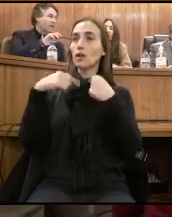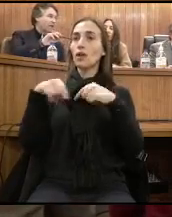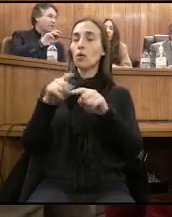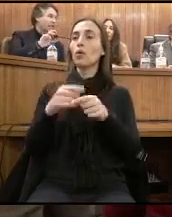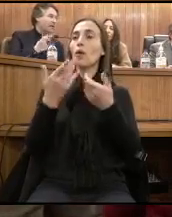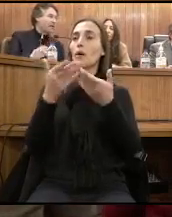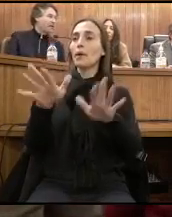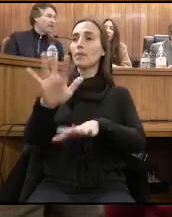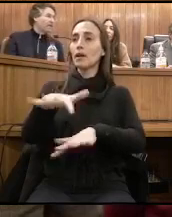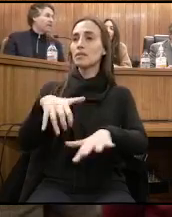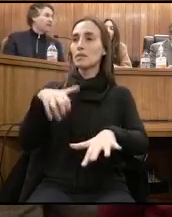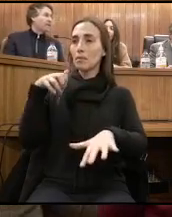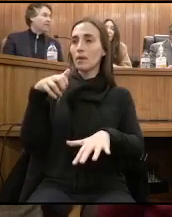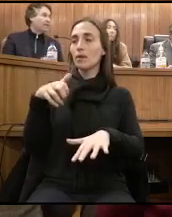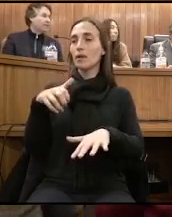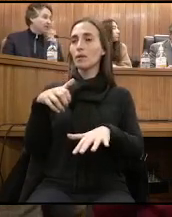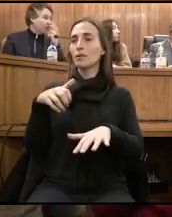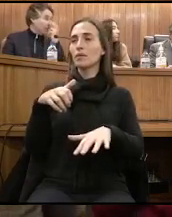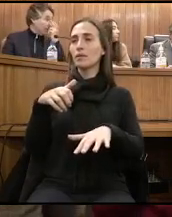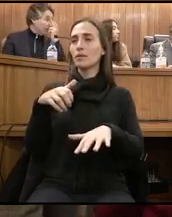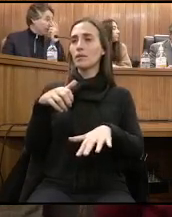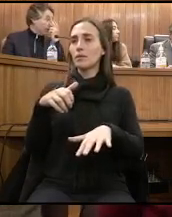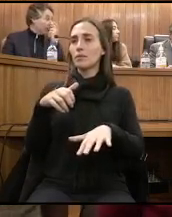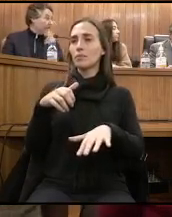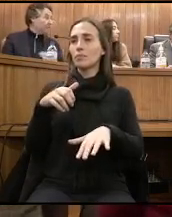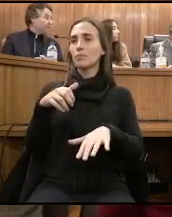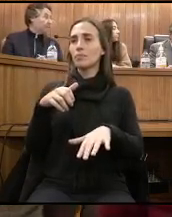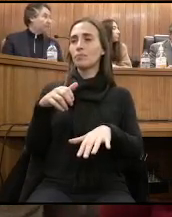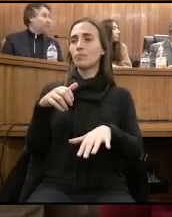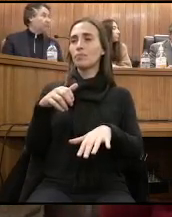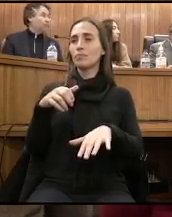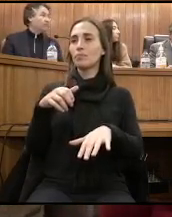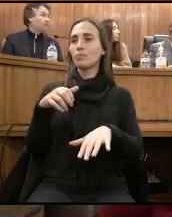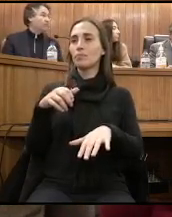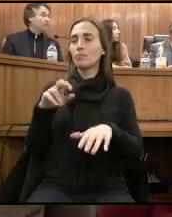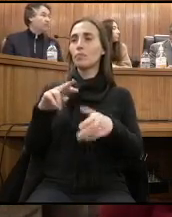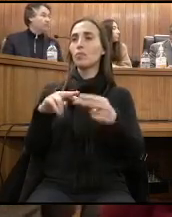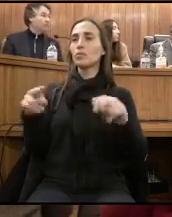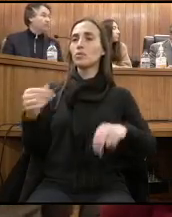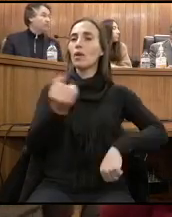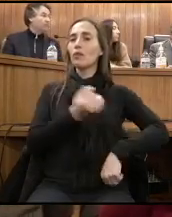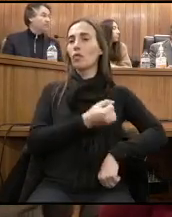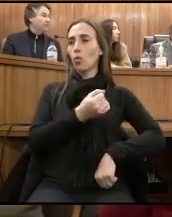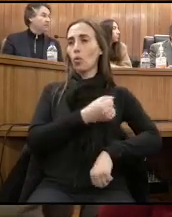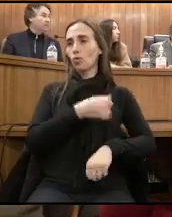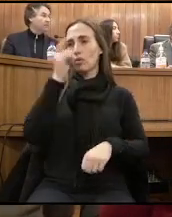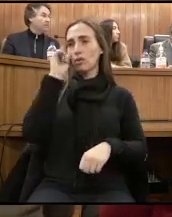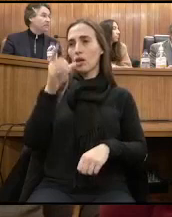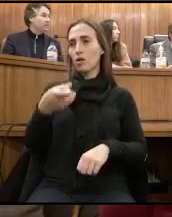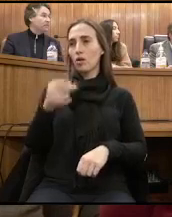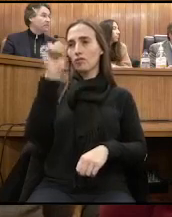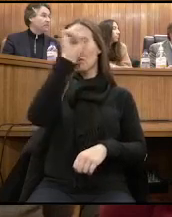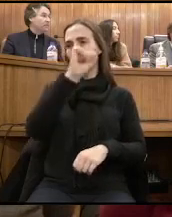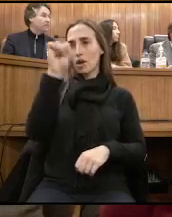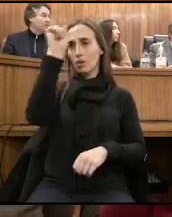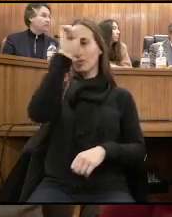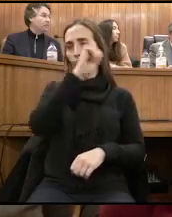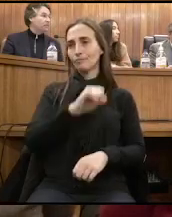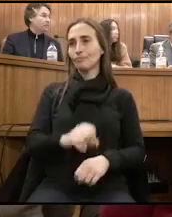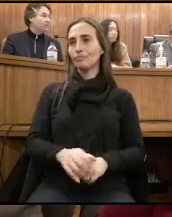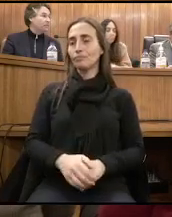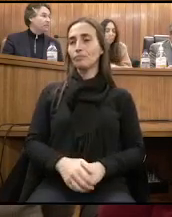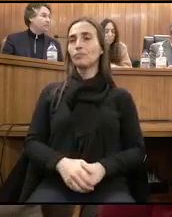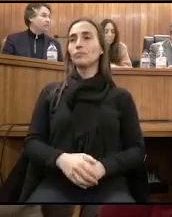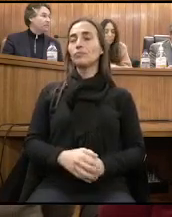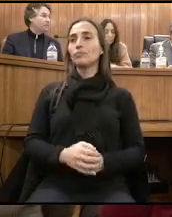extraordinária da Assembleia Municipal de Valongo, de 9 de janeiro de 2023.